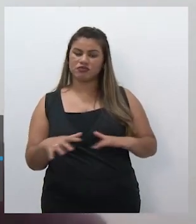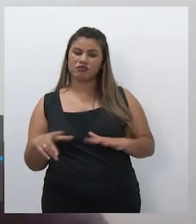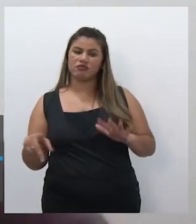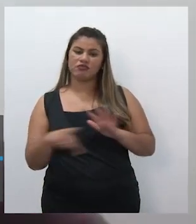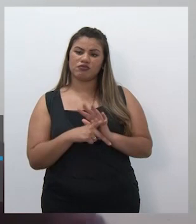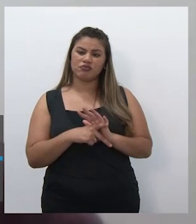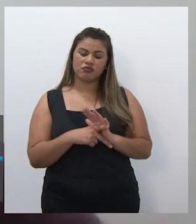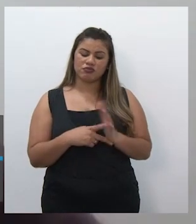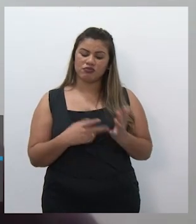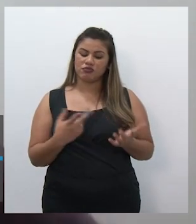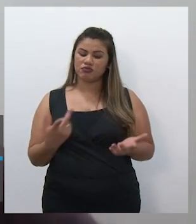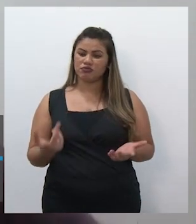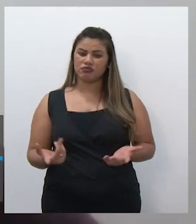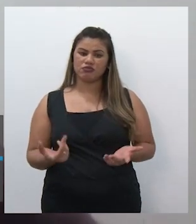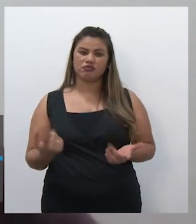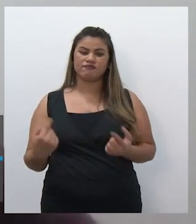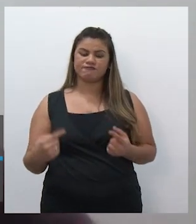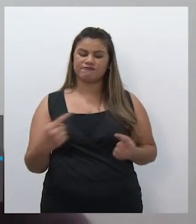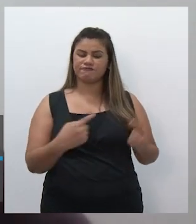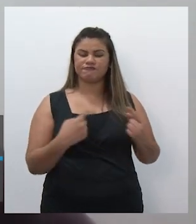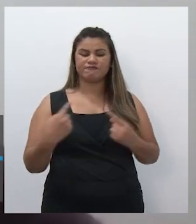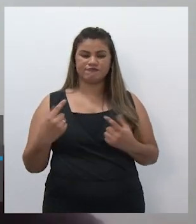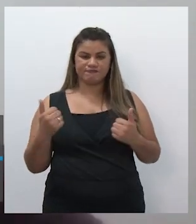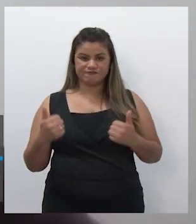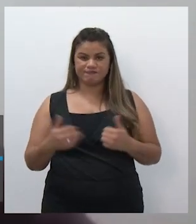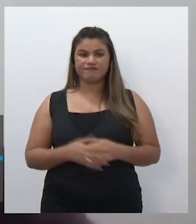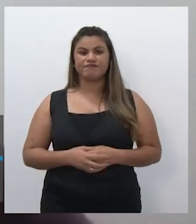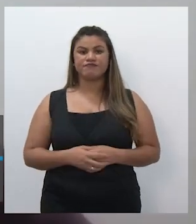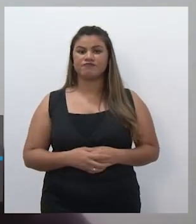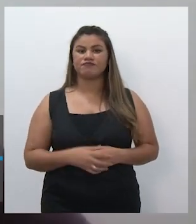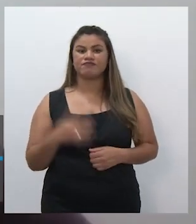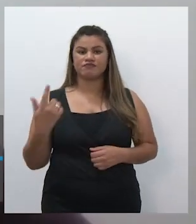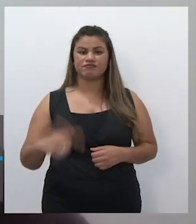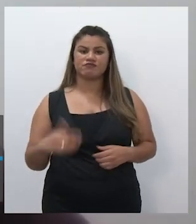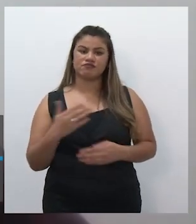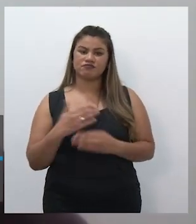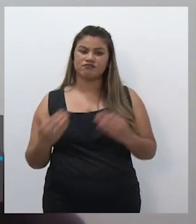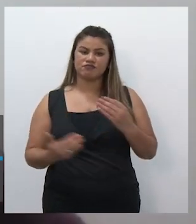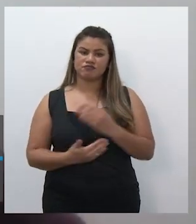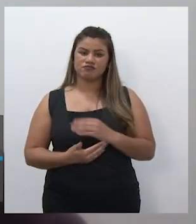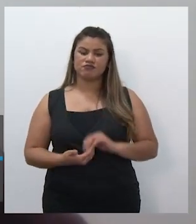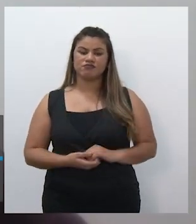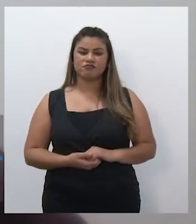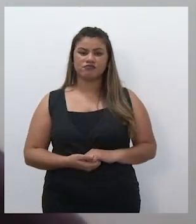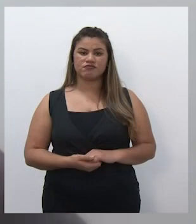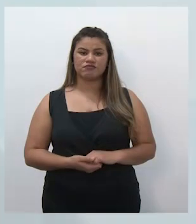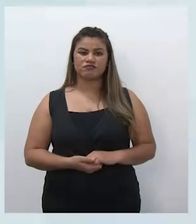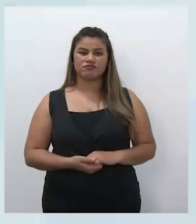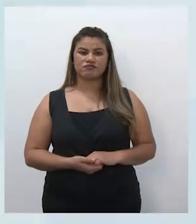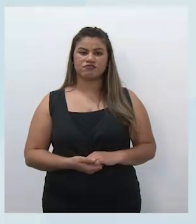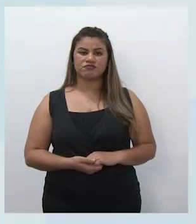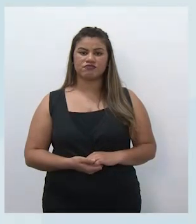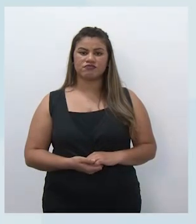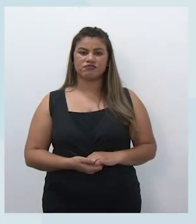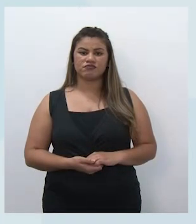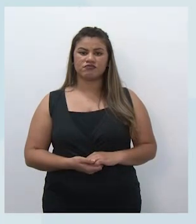como a gente consegue discutir isso. Tá bom? Eu vou pedir para que vocês coloquem a próxima tela, por favor.